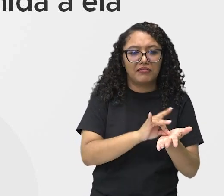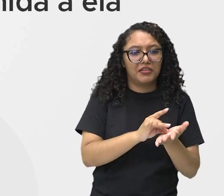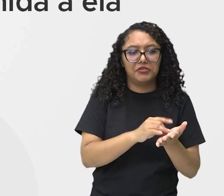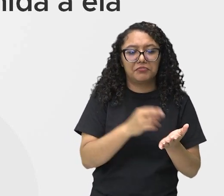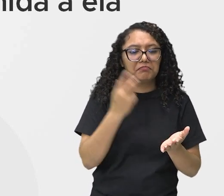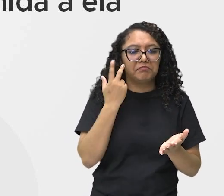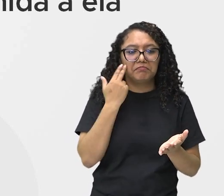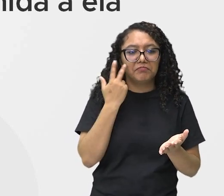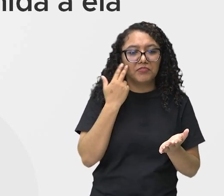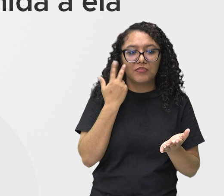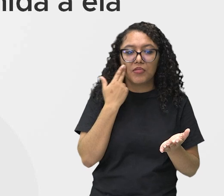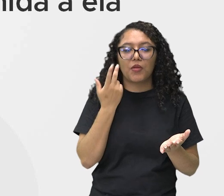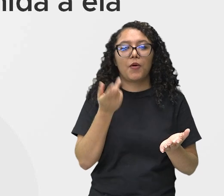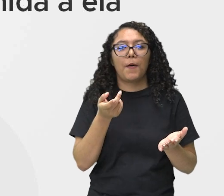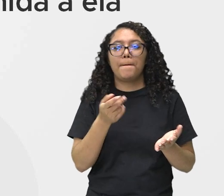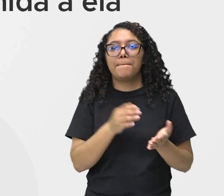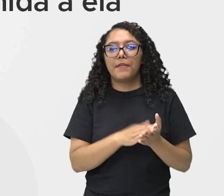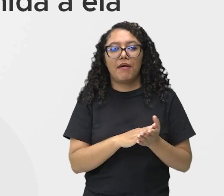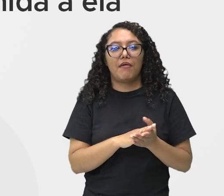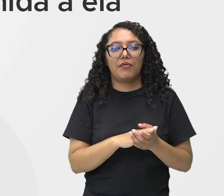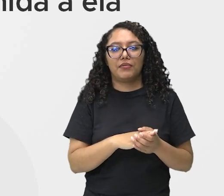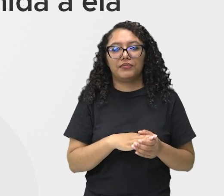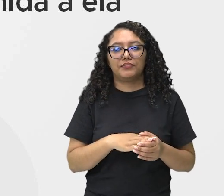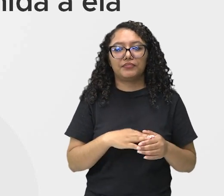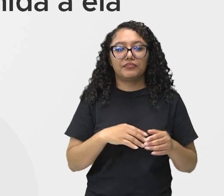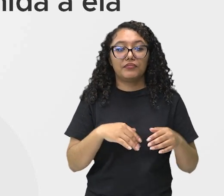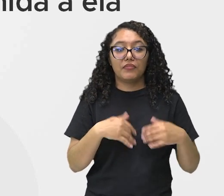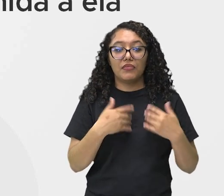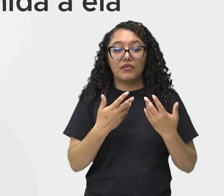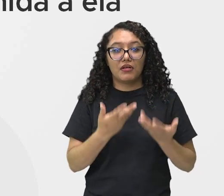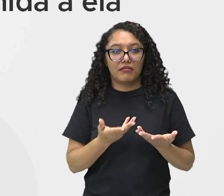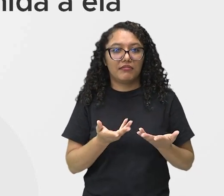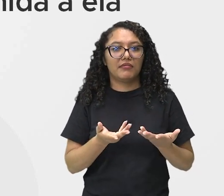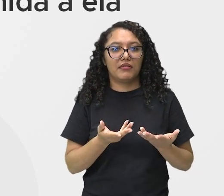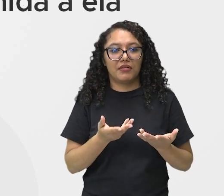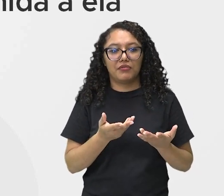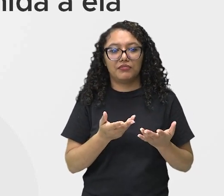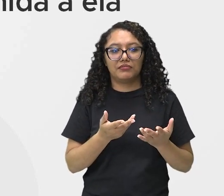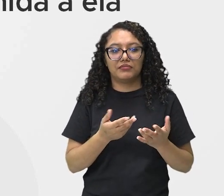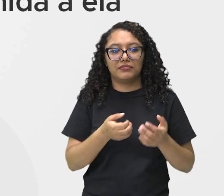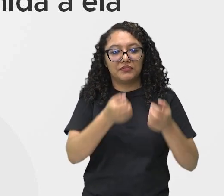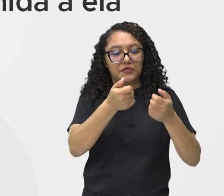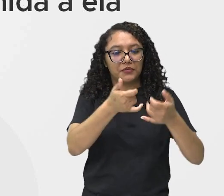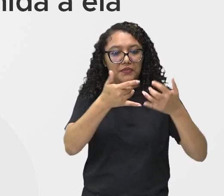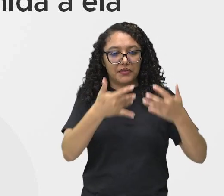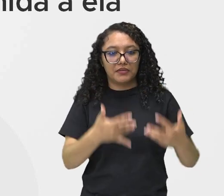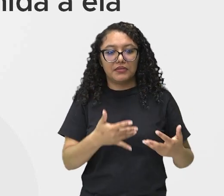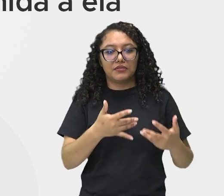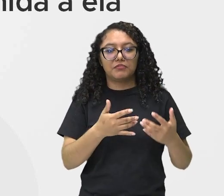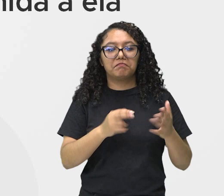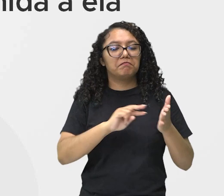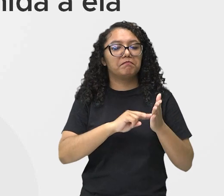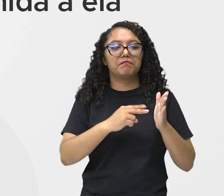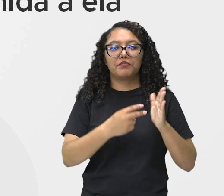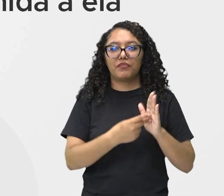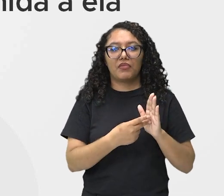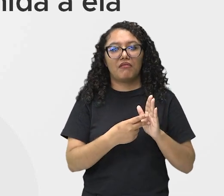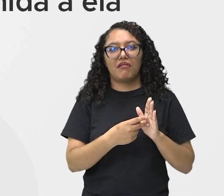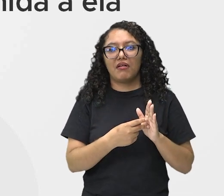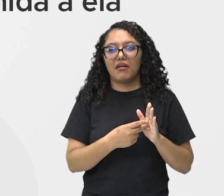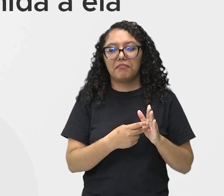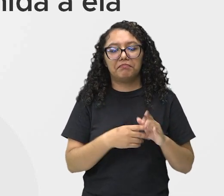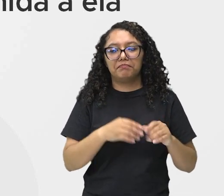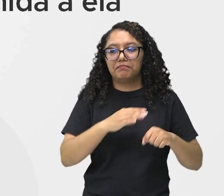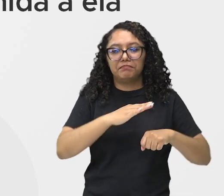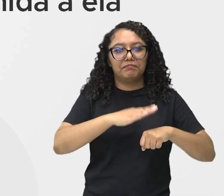ela mesma e pelas forças que a atravessam. Dito isso, de um modo bem direto, é causa de